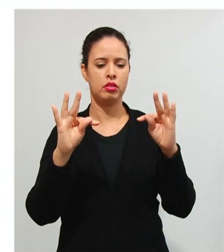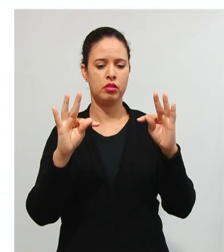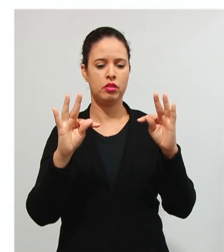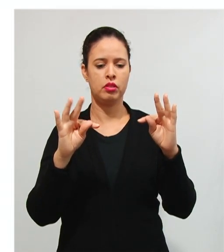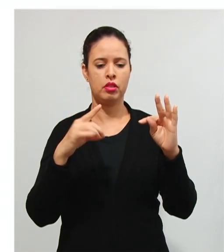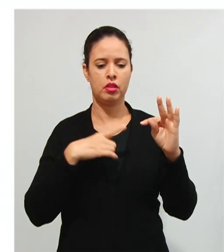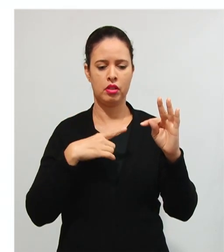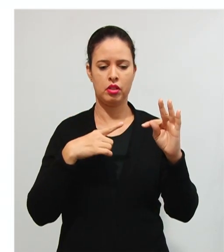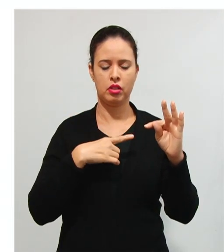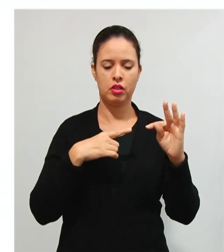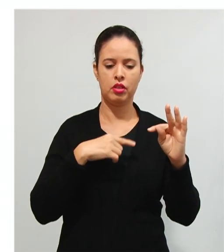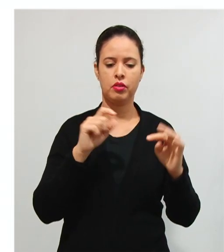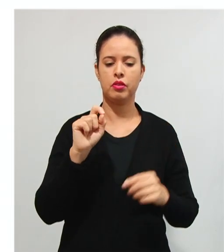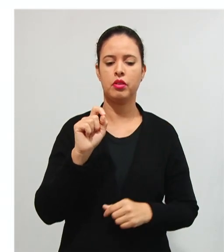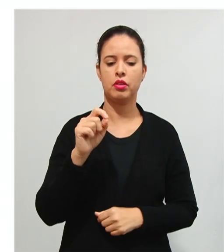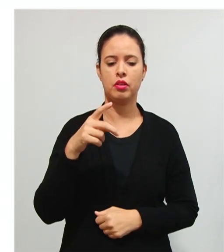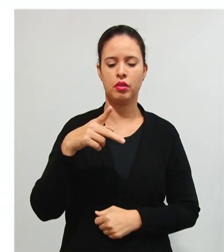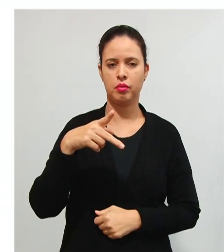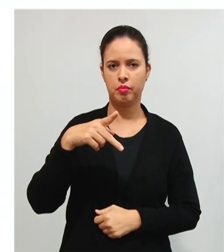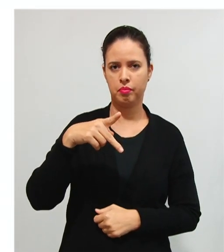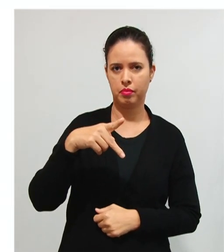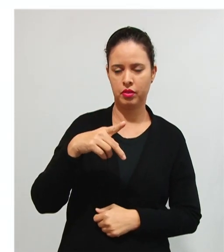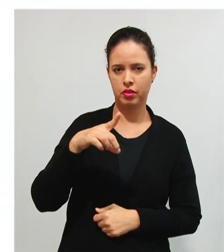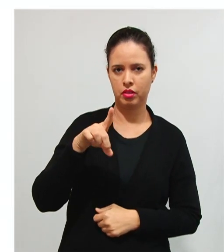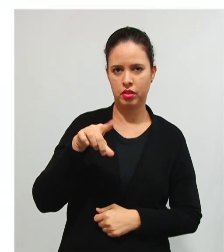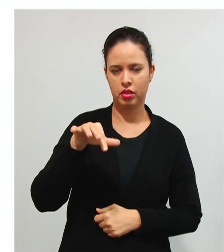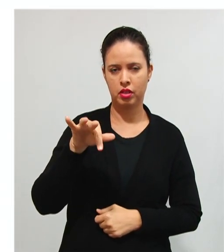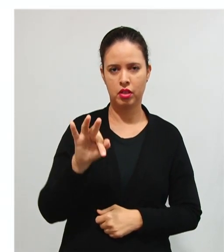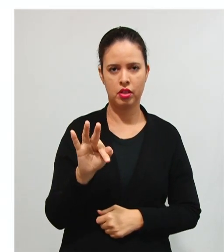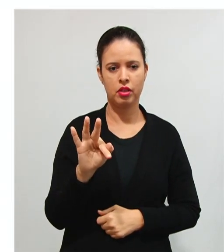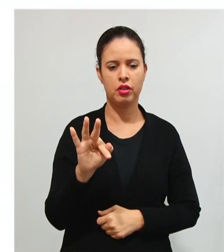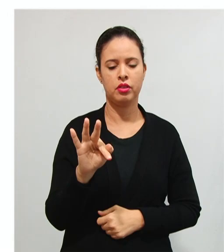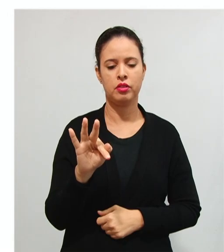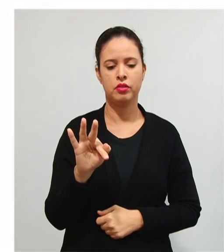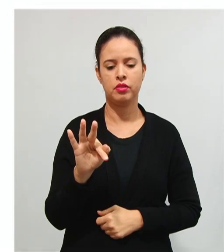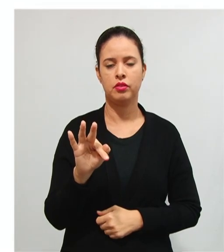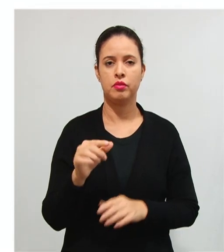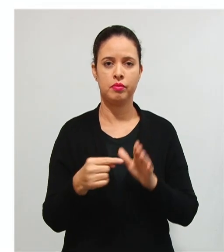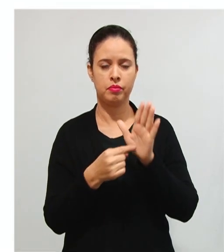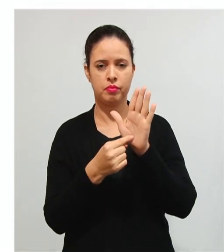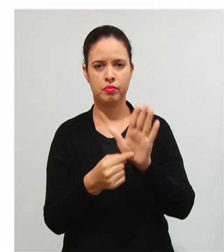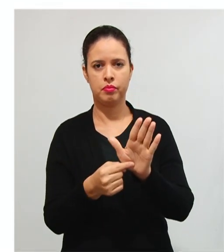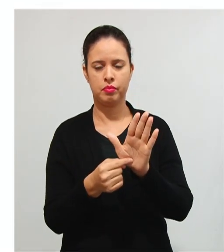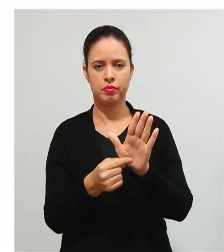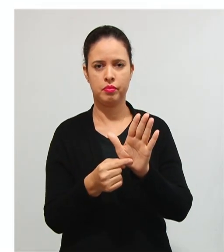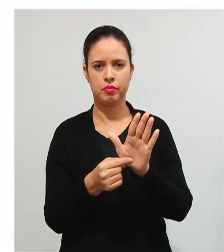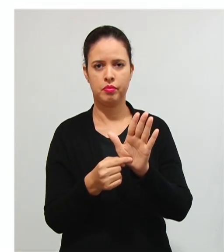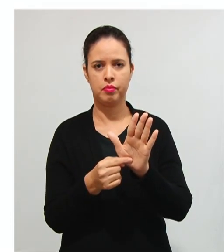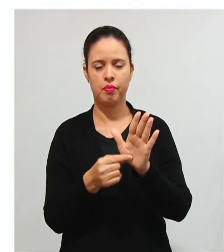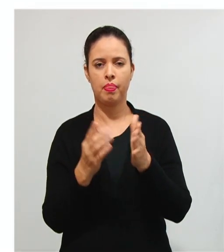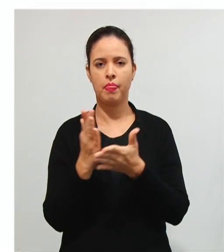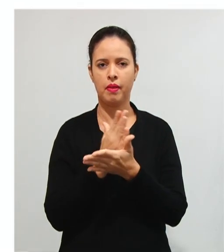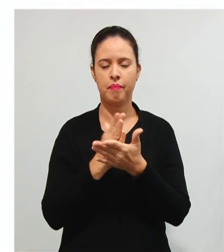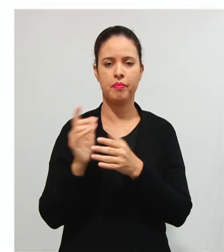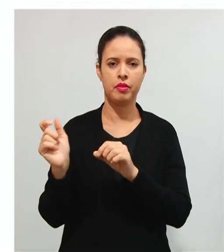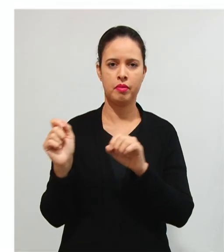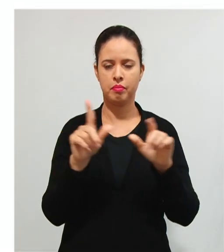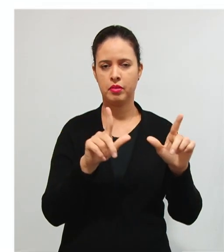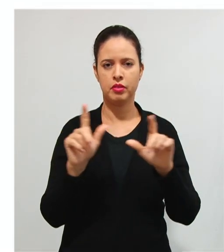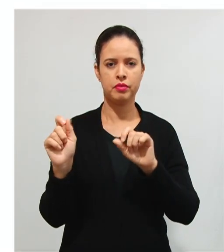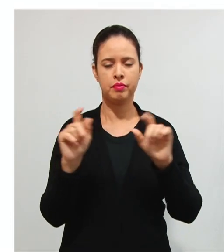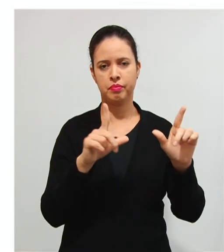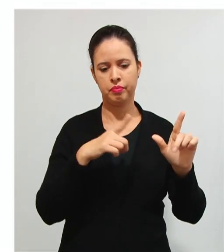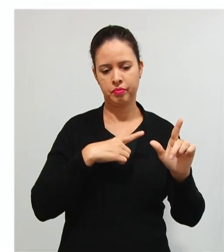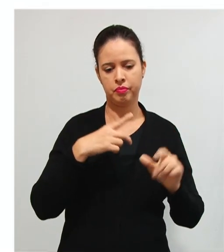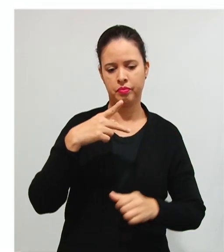type, PDF. Com isso, ele só vai mostrar páginas que contenham PDF, dentro